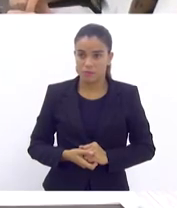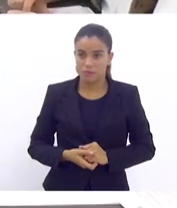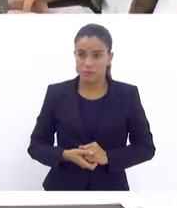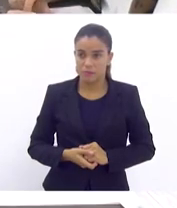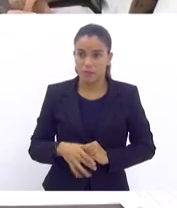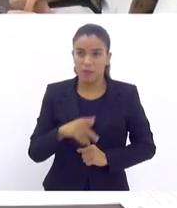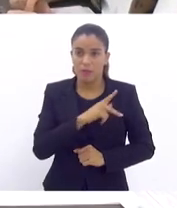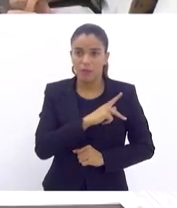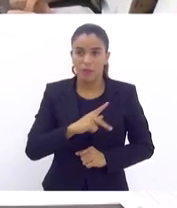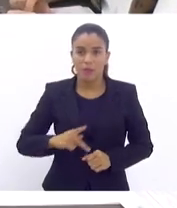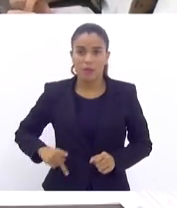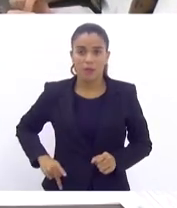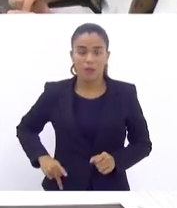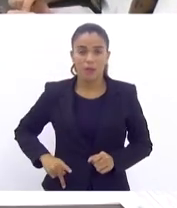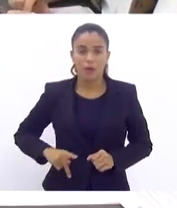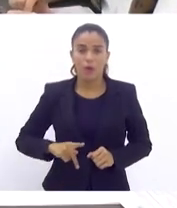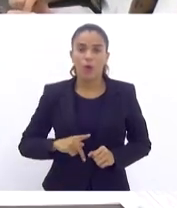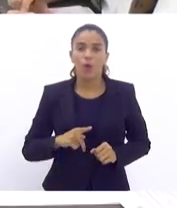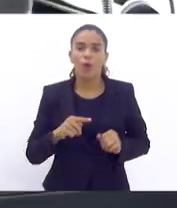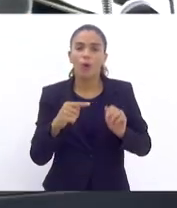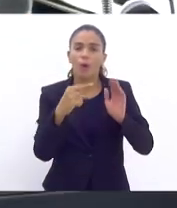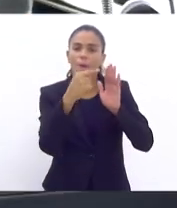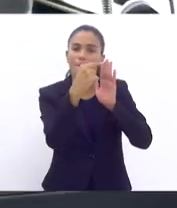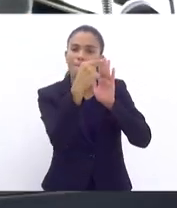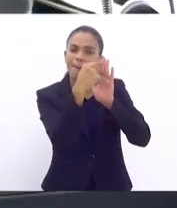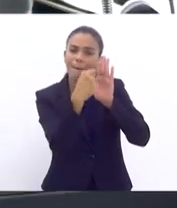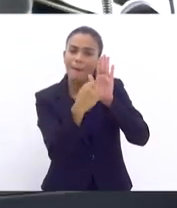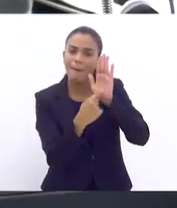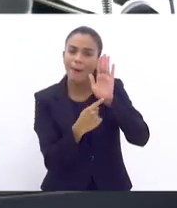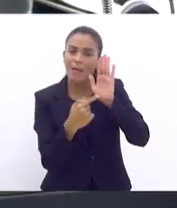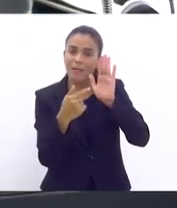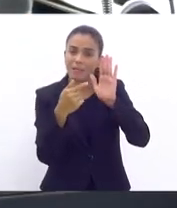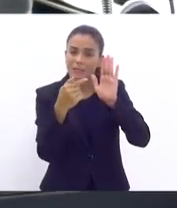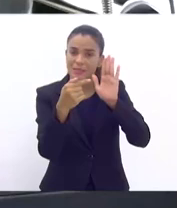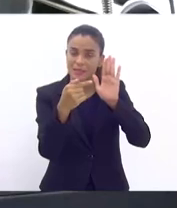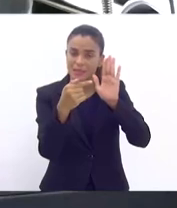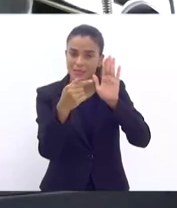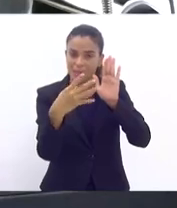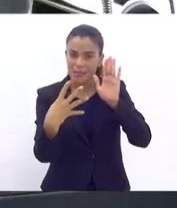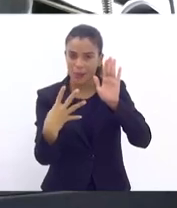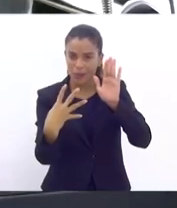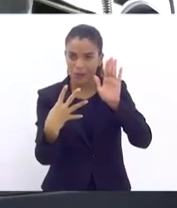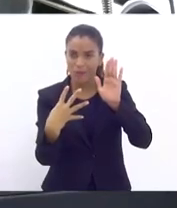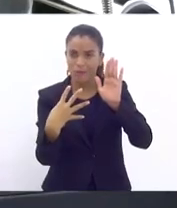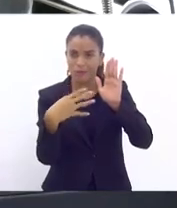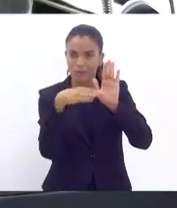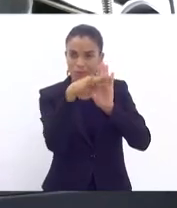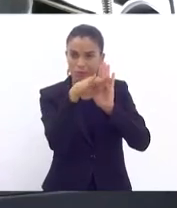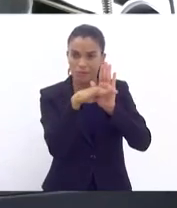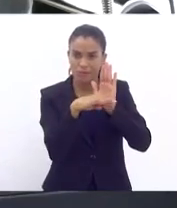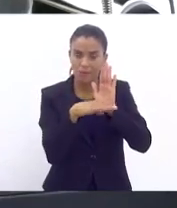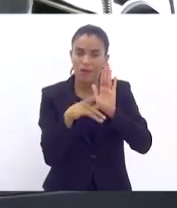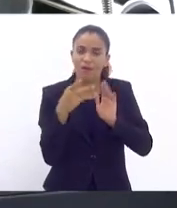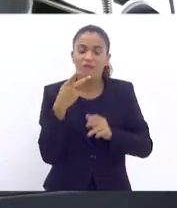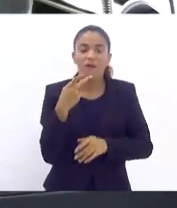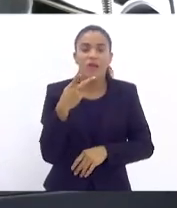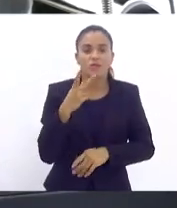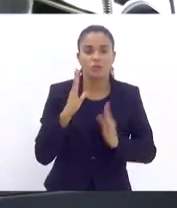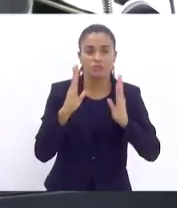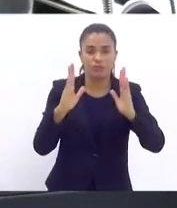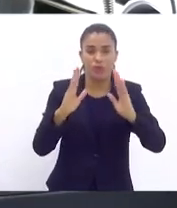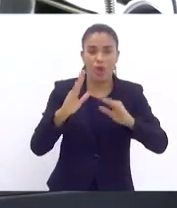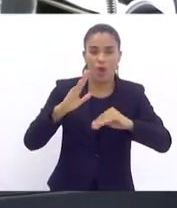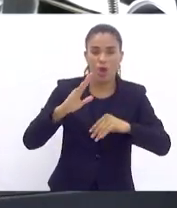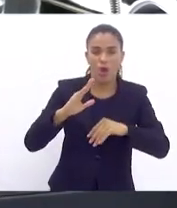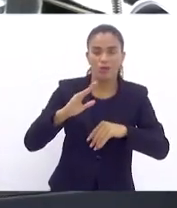senhor presidente o item 74 da pauta é um projeto de lei que estabelece jornada de trabalho